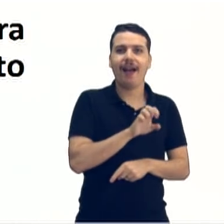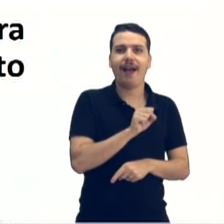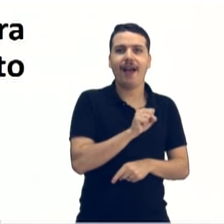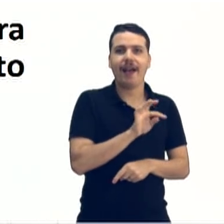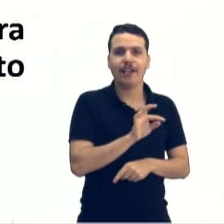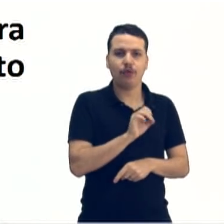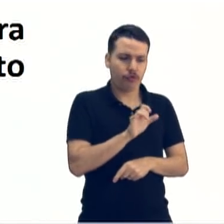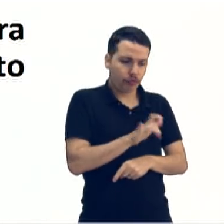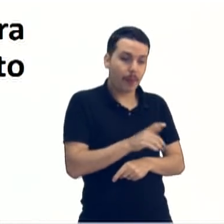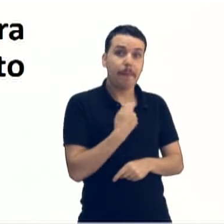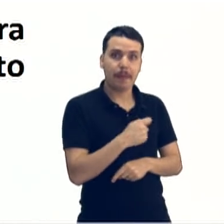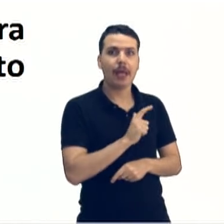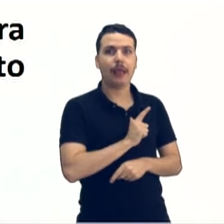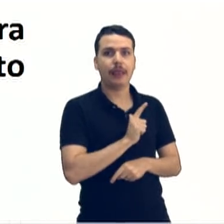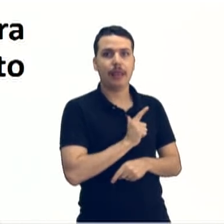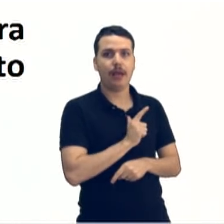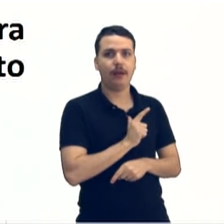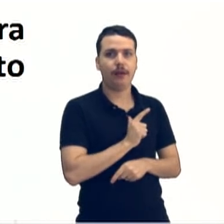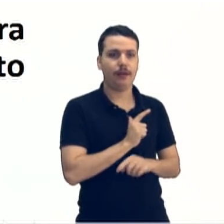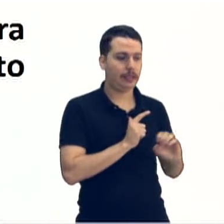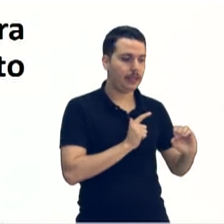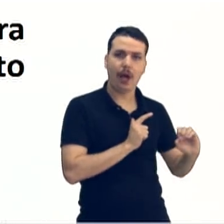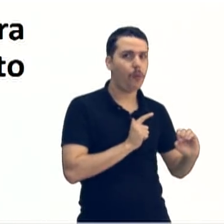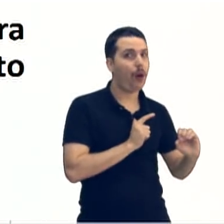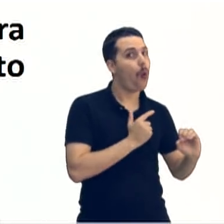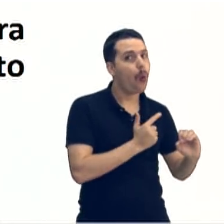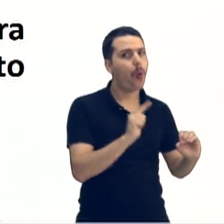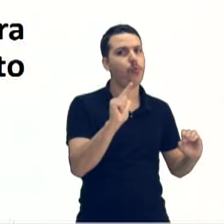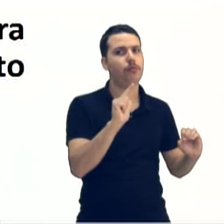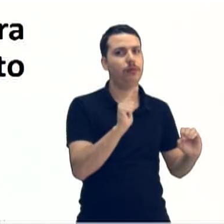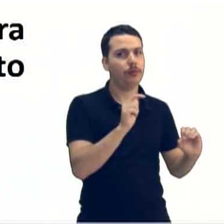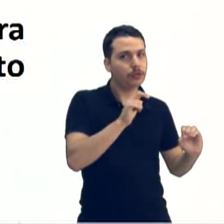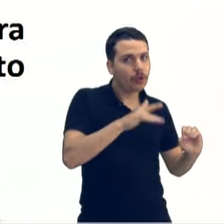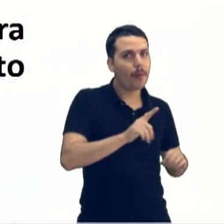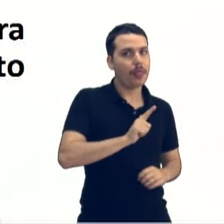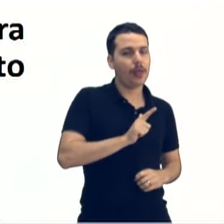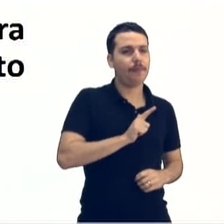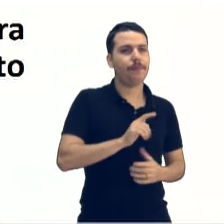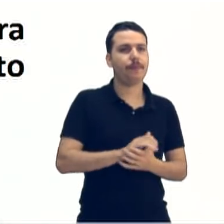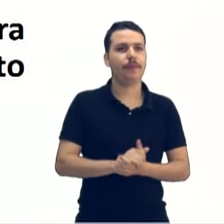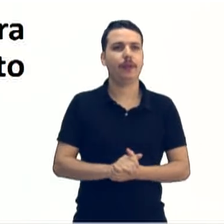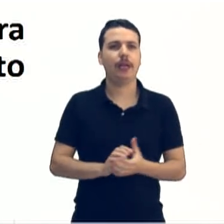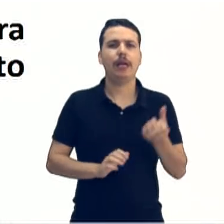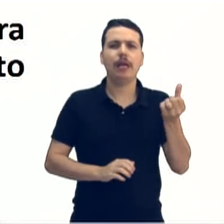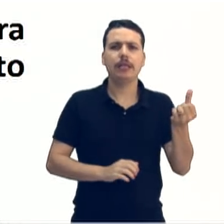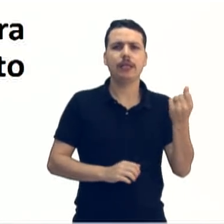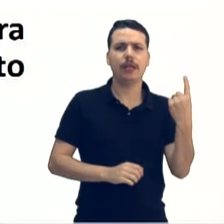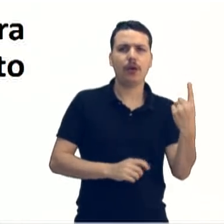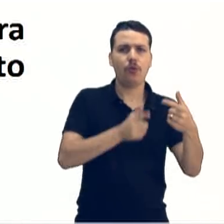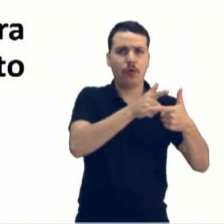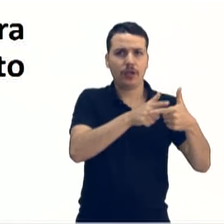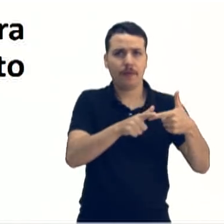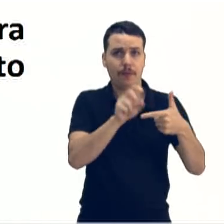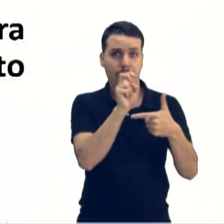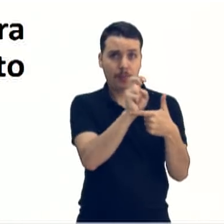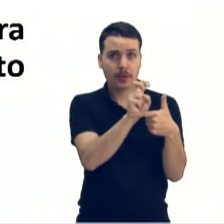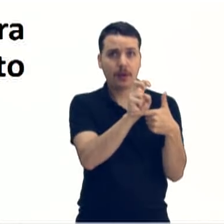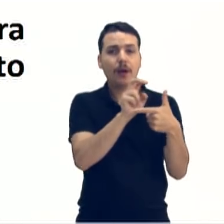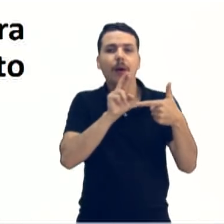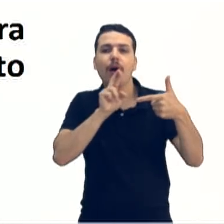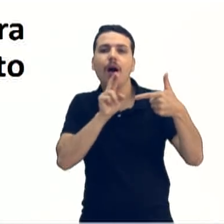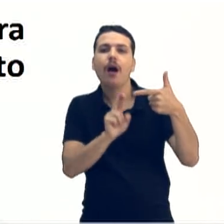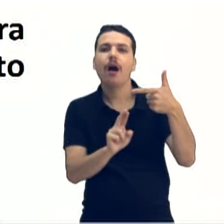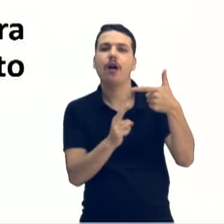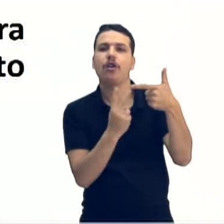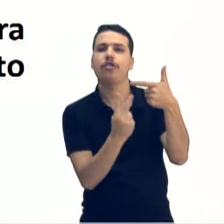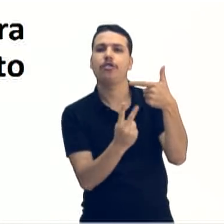desde a divisão. Se eu dividir 61 por 5, se eu bater na calculadora 61 divididos por 5, eu vou